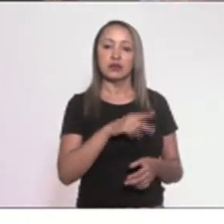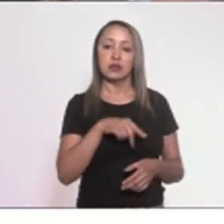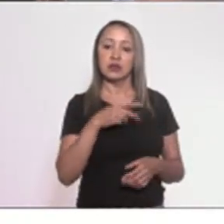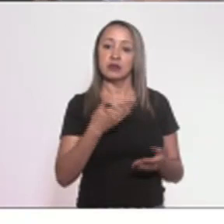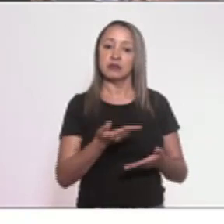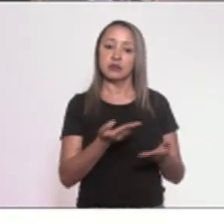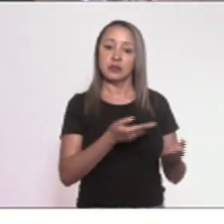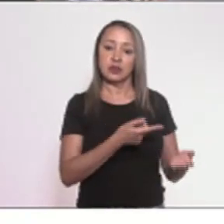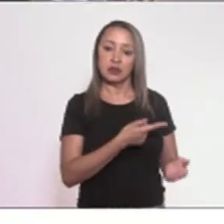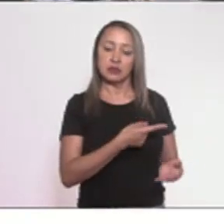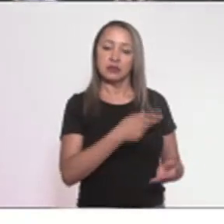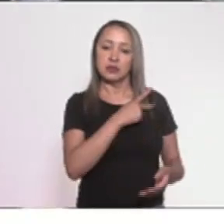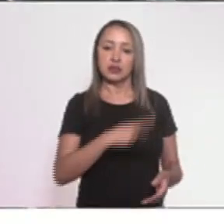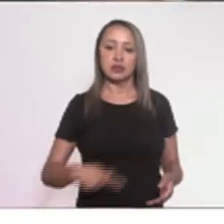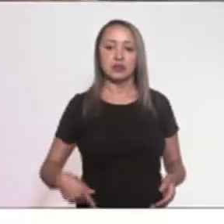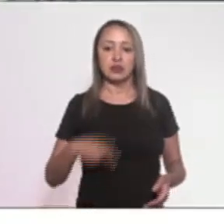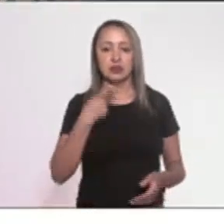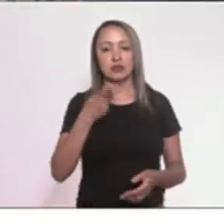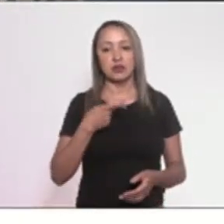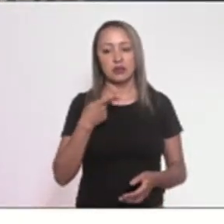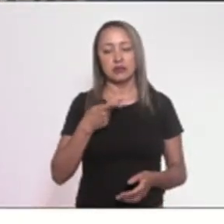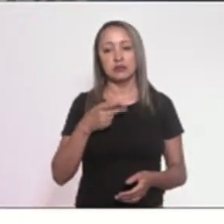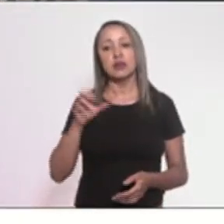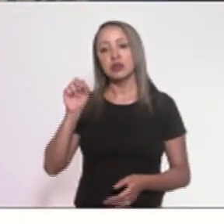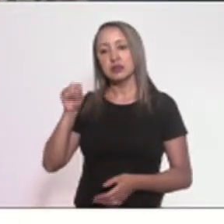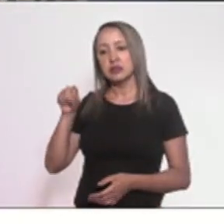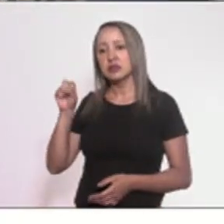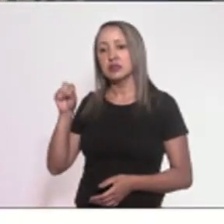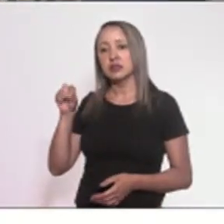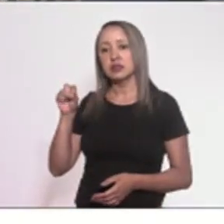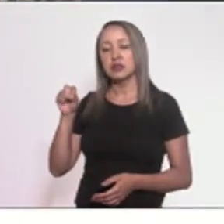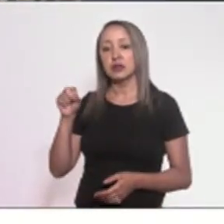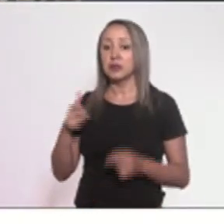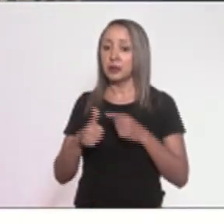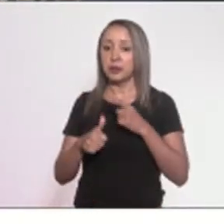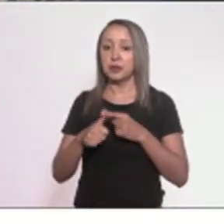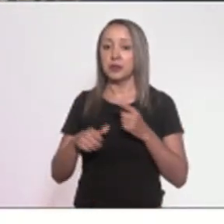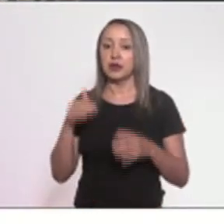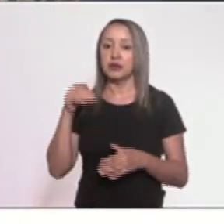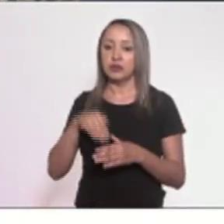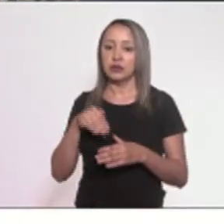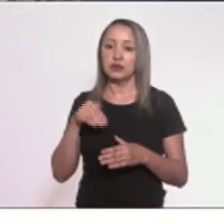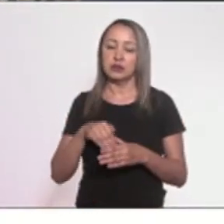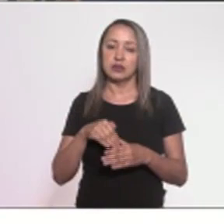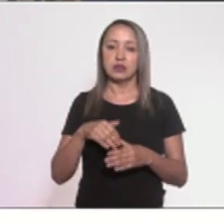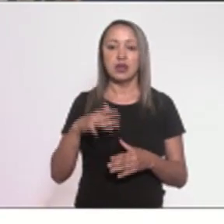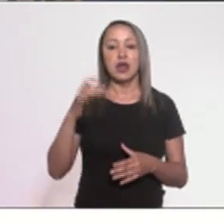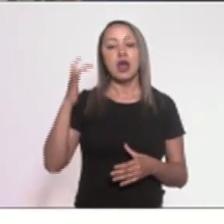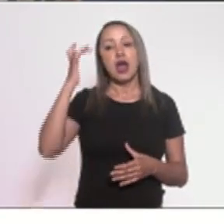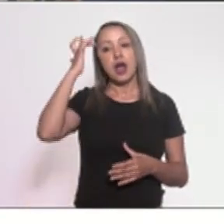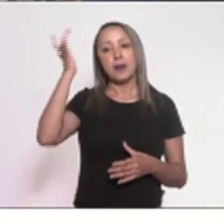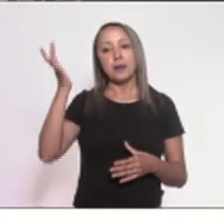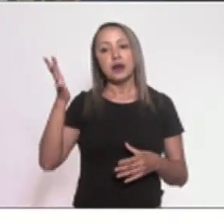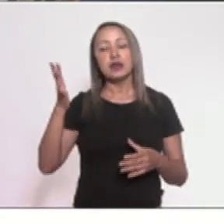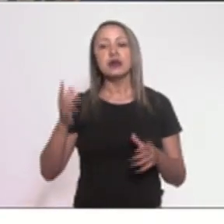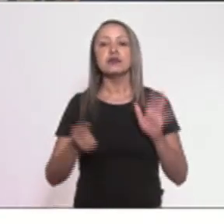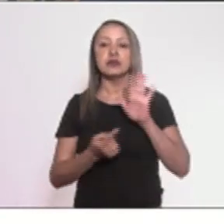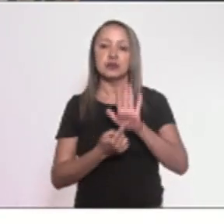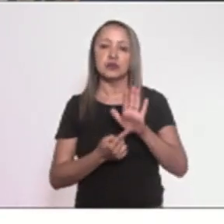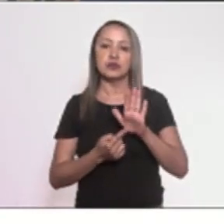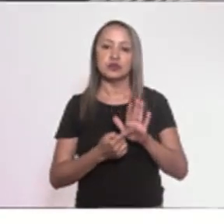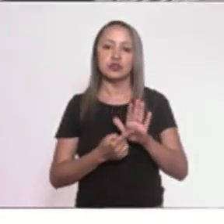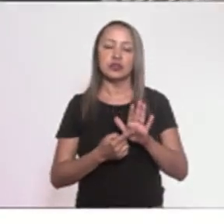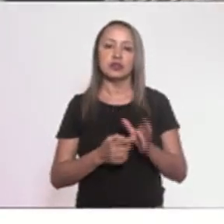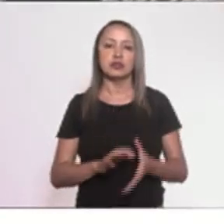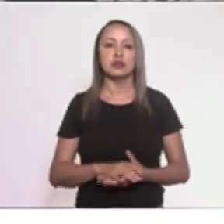Defensoria. Está sim, deputado Luiz. E como é a primeira votação, amanhã vai sair a publicação. Então, pela